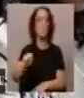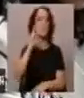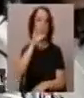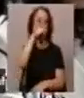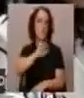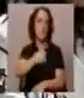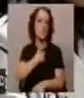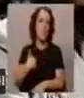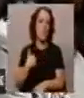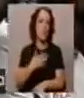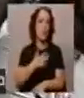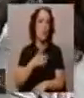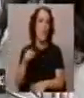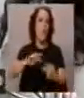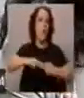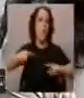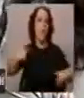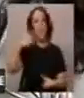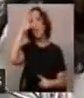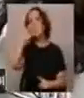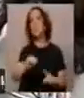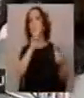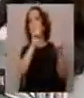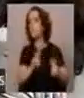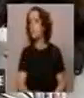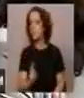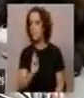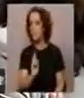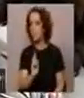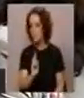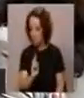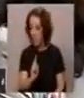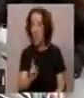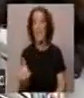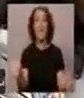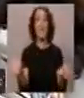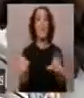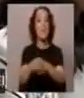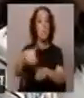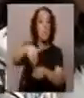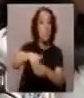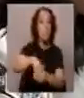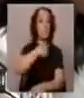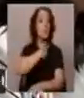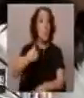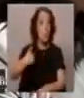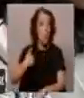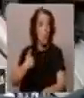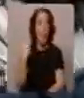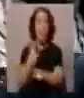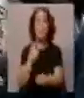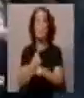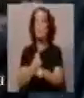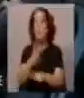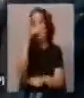com subterfúgio a dizer que não conhece os dossiês. Os compromissos plasmados pela equipa ministerial da Saúde é a mesma do governo do